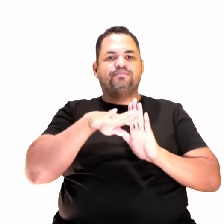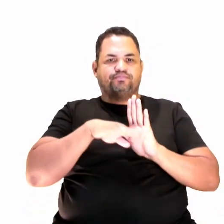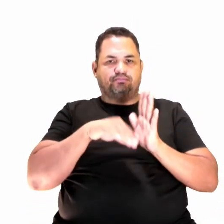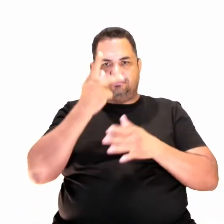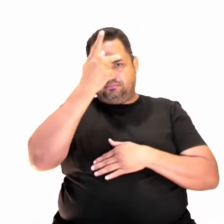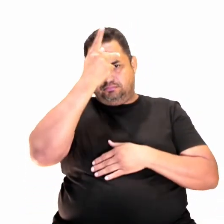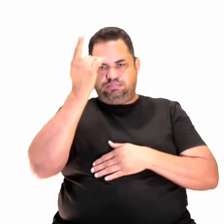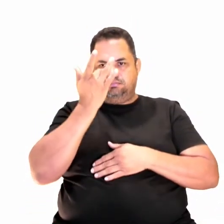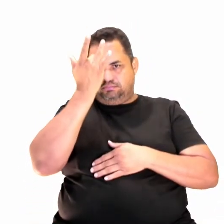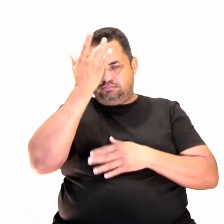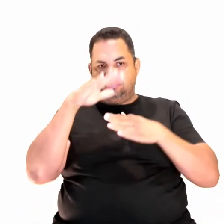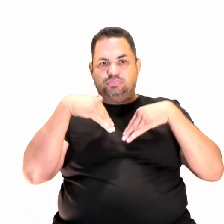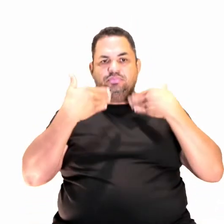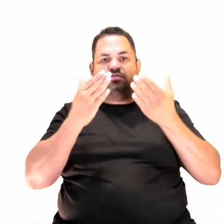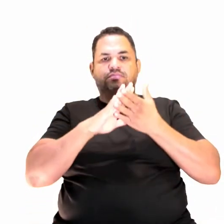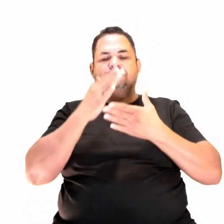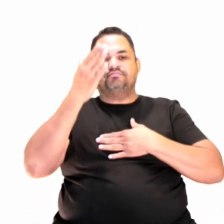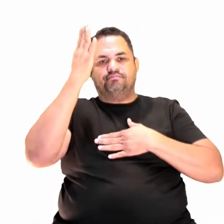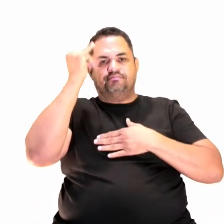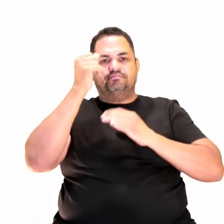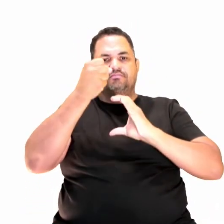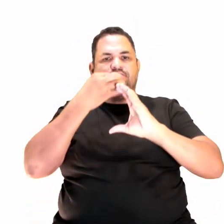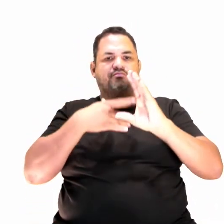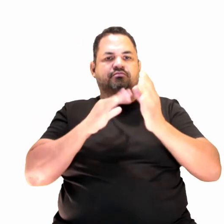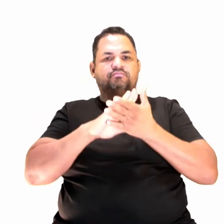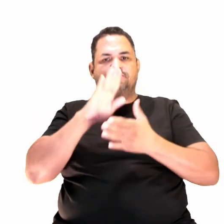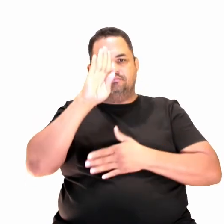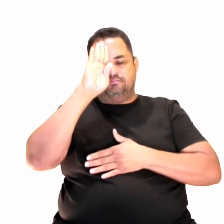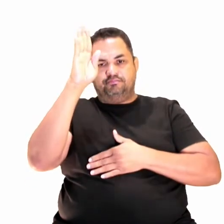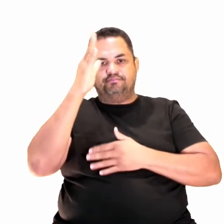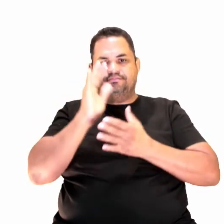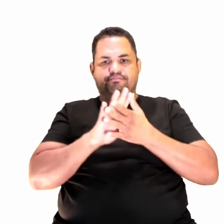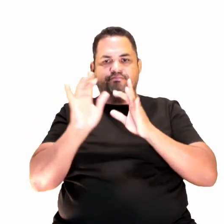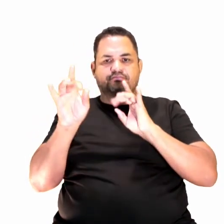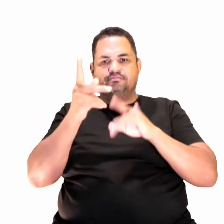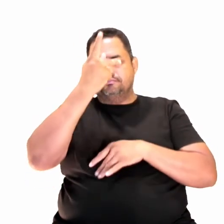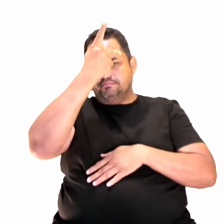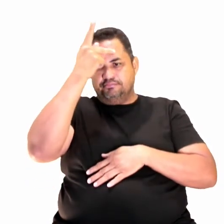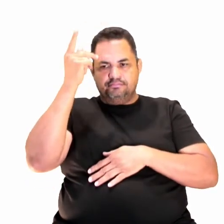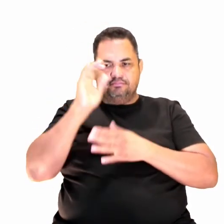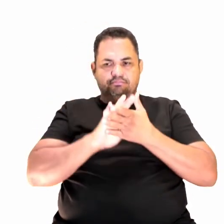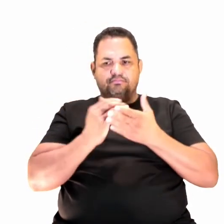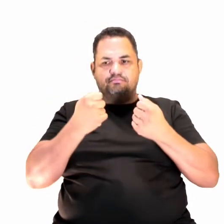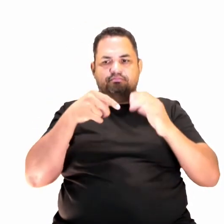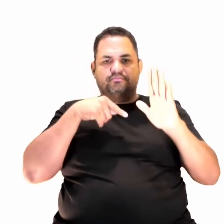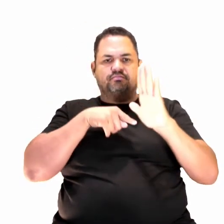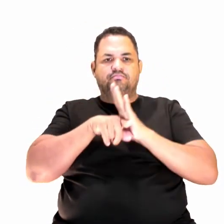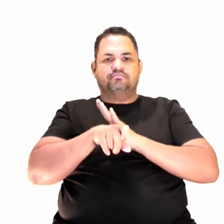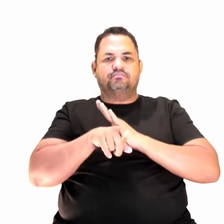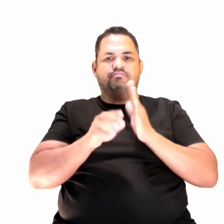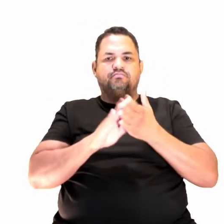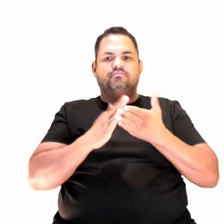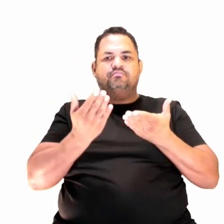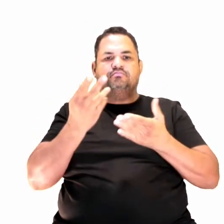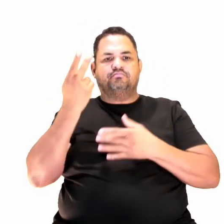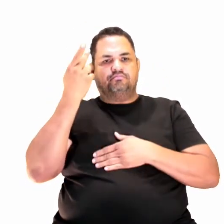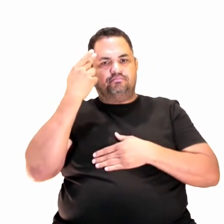na verdade, eu confundi a informação. Na verdade, eu ia falar que glass sem o S aqui, sem essa questão,